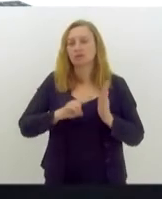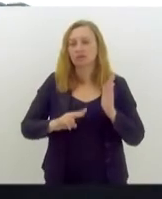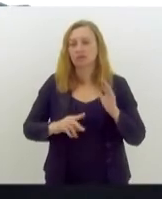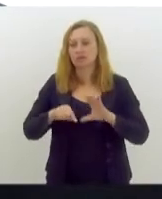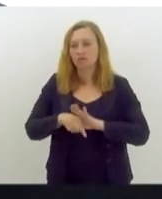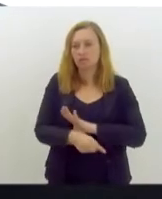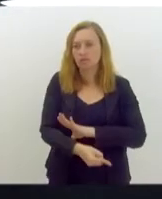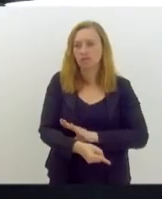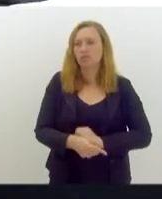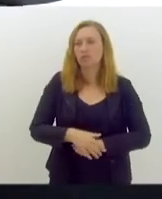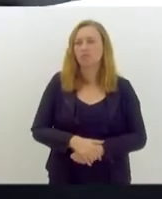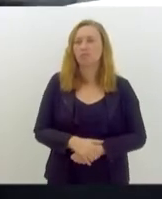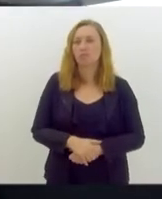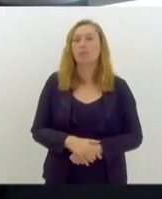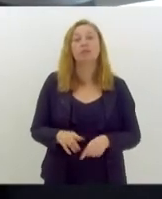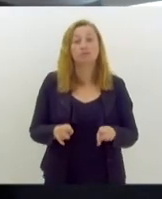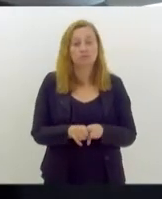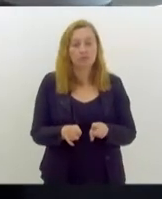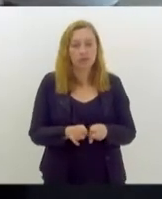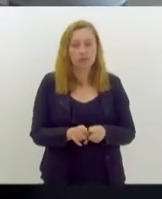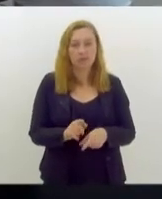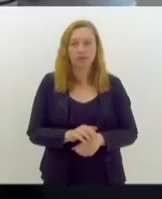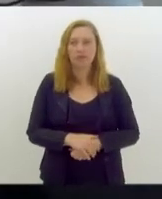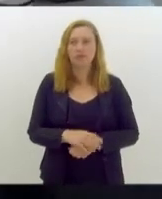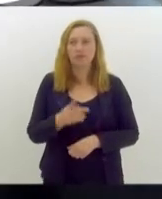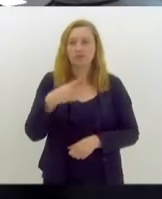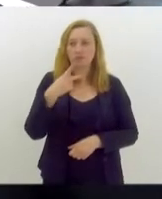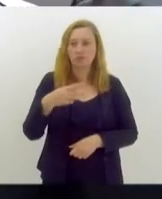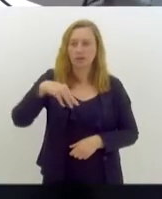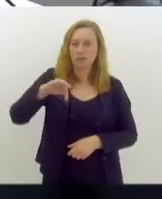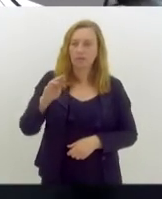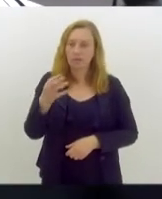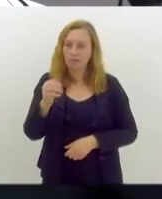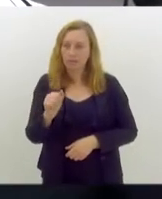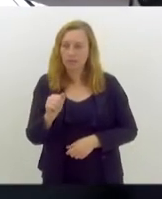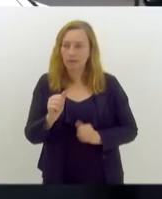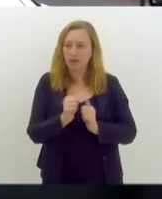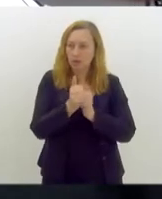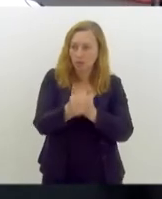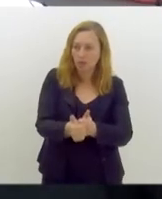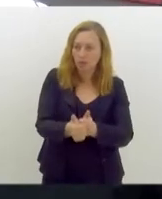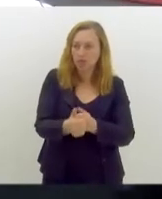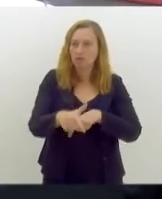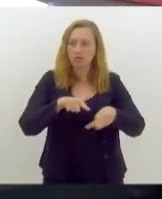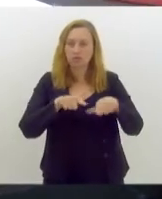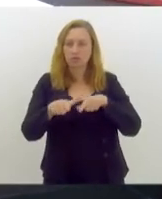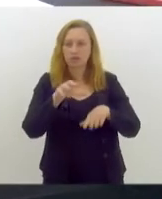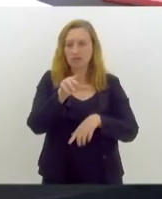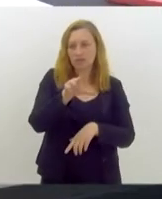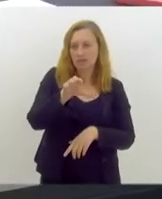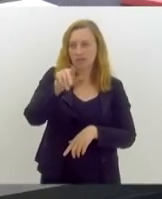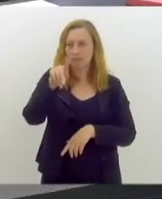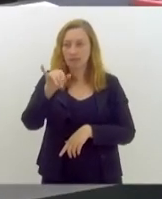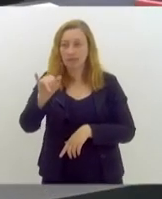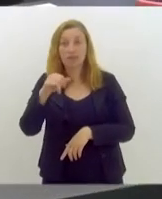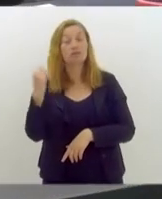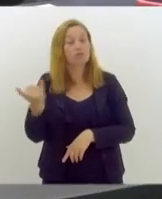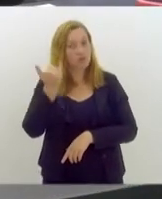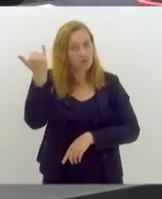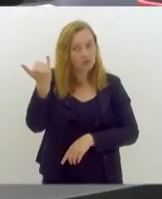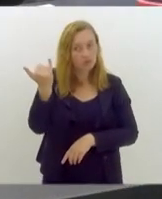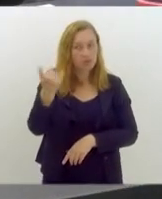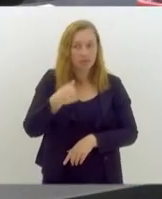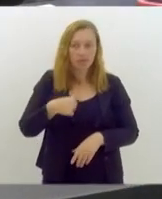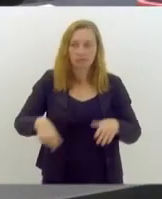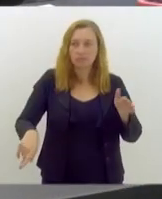curada E também como sinalizou a Marta eu acho que para acompanhar os trabalhos desta CPI foi muito importante ter sido